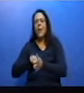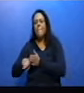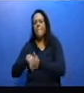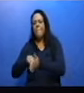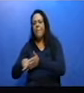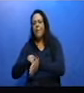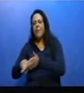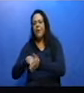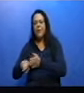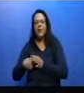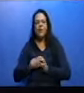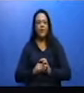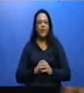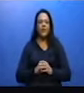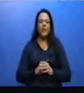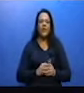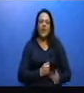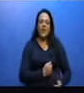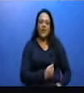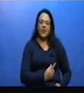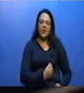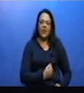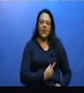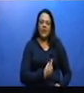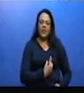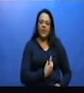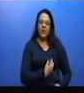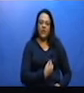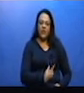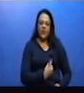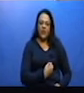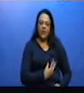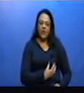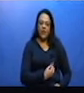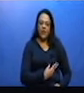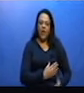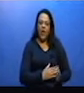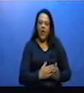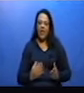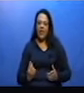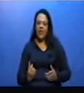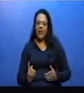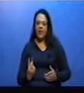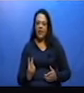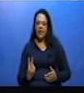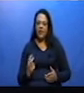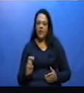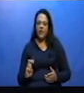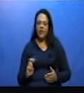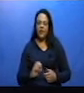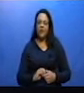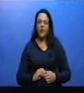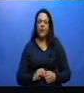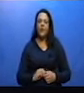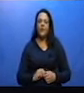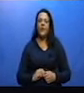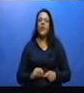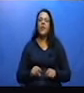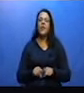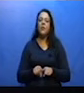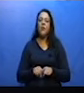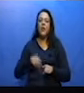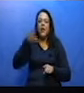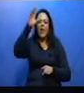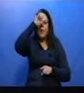Página 122 até a página 125. Vamos aprender como fazer, como realizar uma